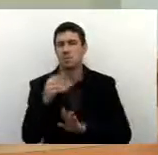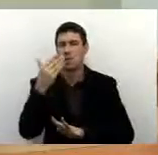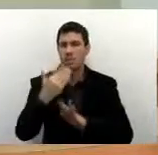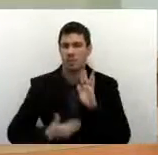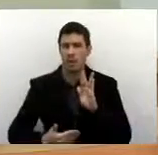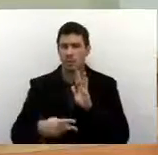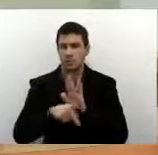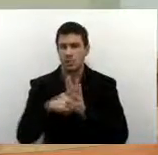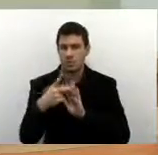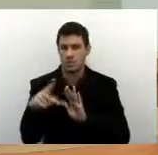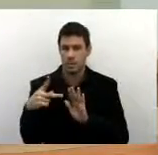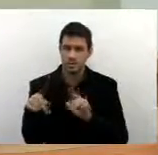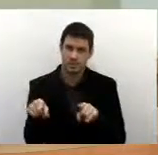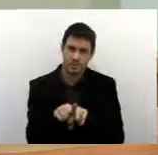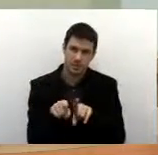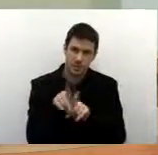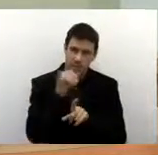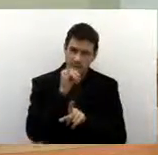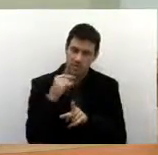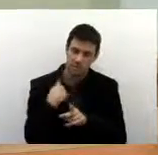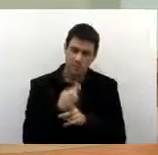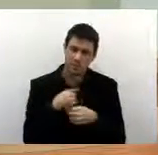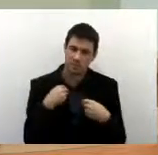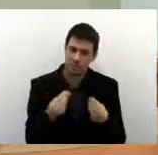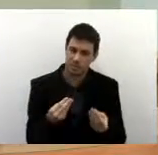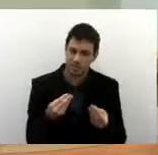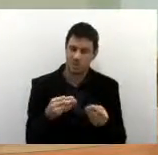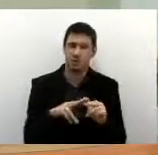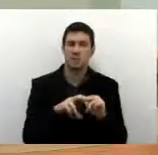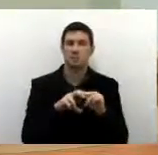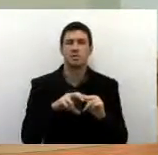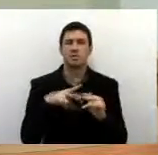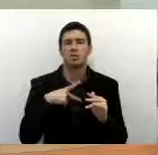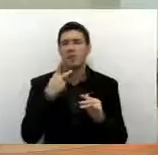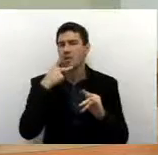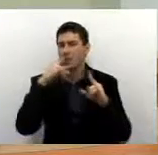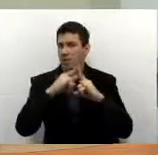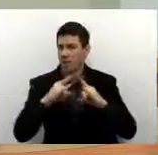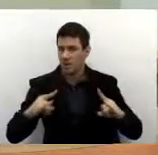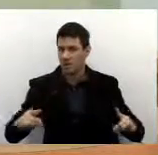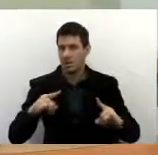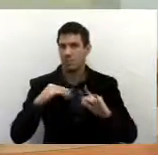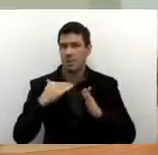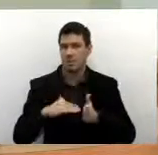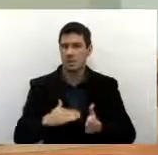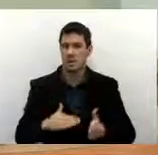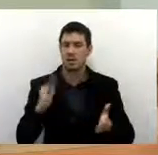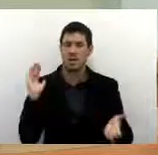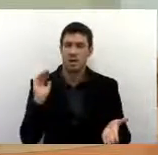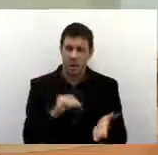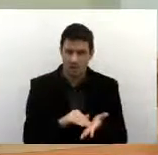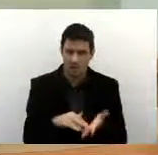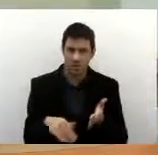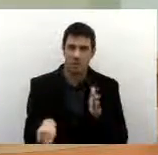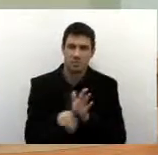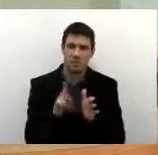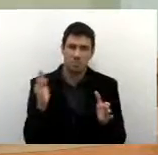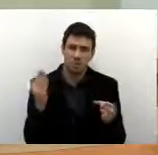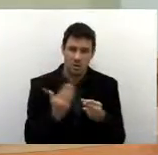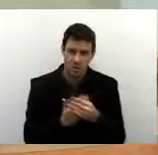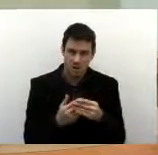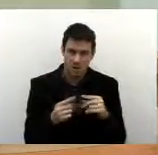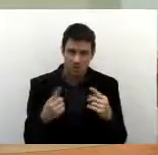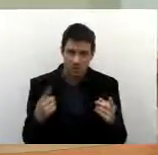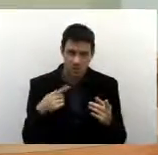mesmo assim, eu disse que só veio porque eu disse que eu ia acampar na secretaria e eu ia ficar lá enquanto esse processo não chegasse.